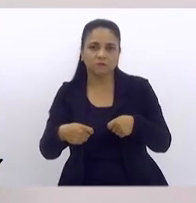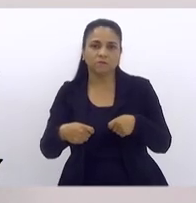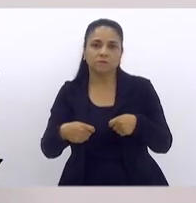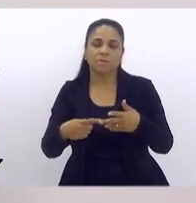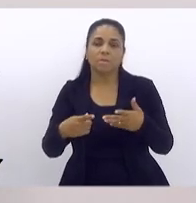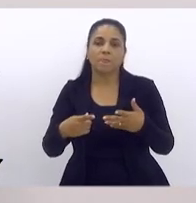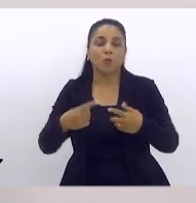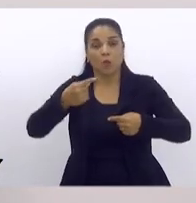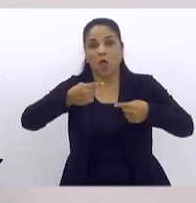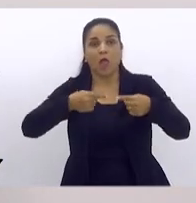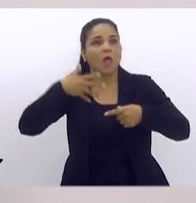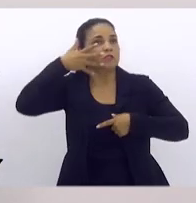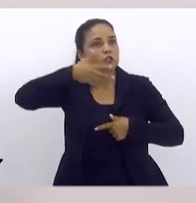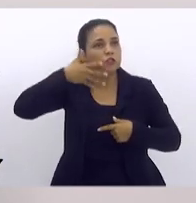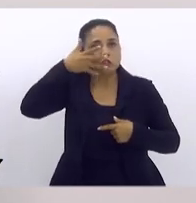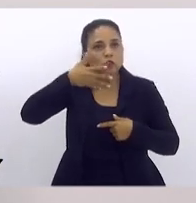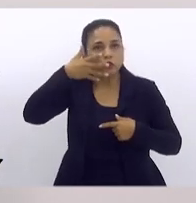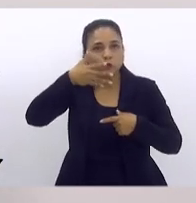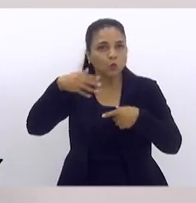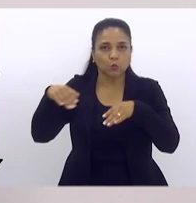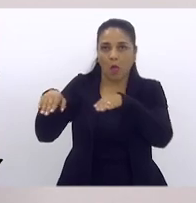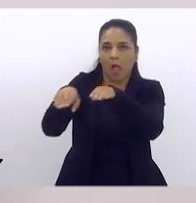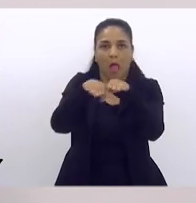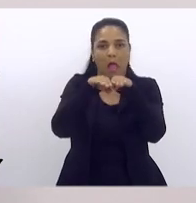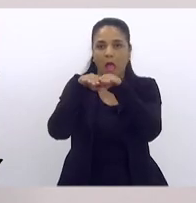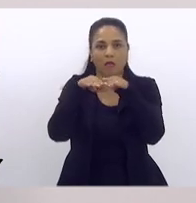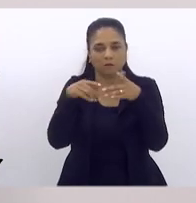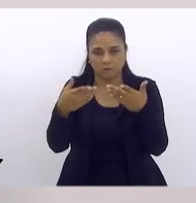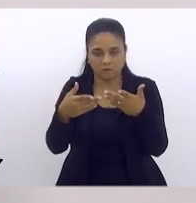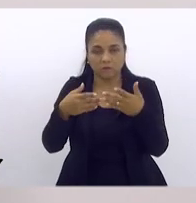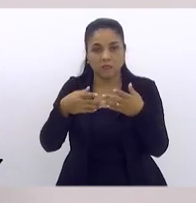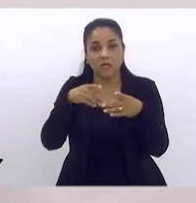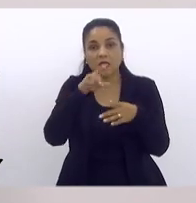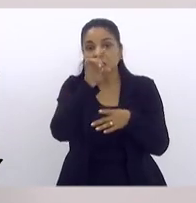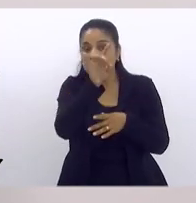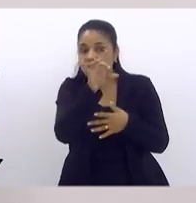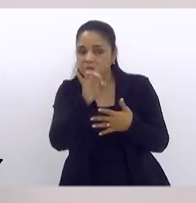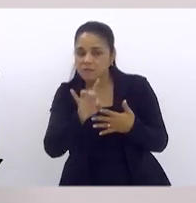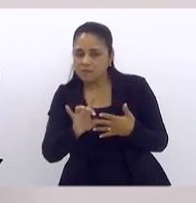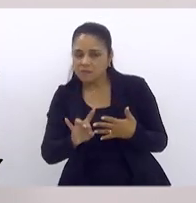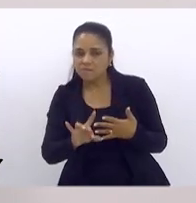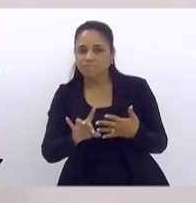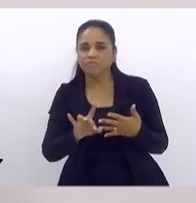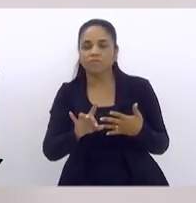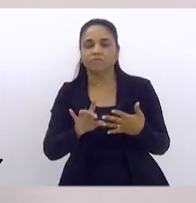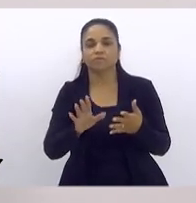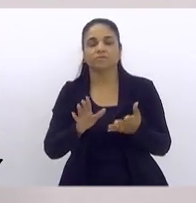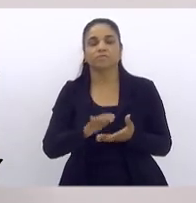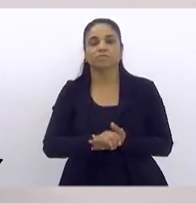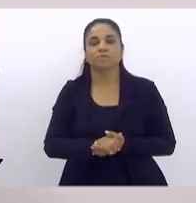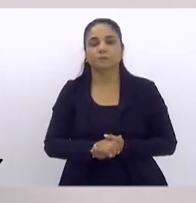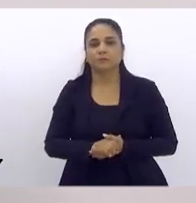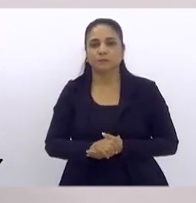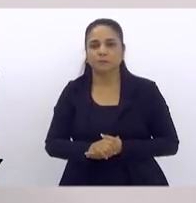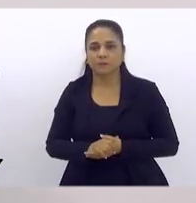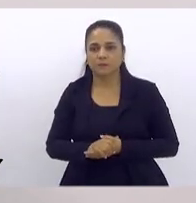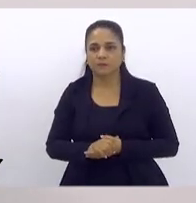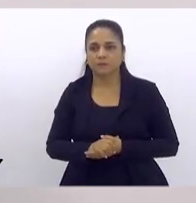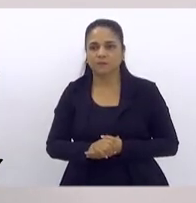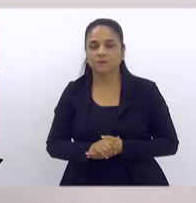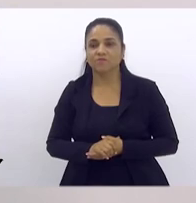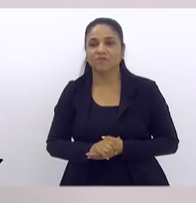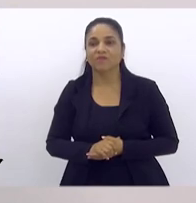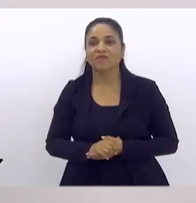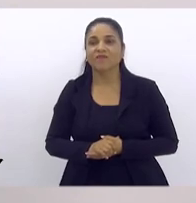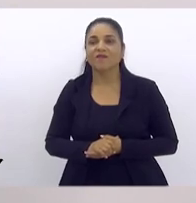se fazendo um discurso genérico Não especificamente querendo fazer essa promoção e quando você